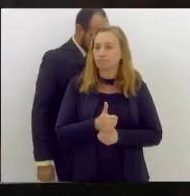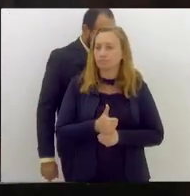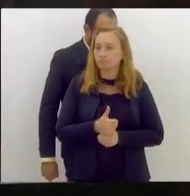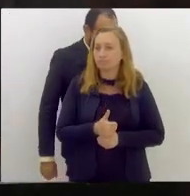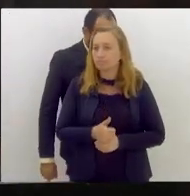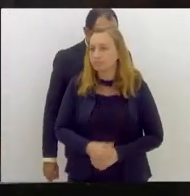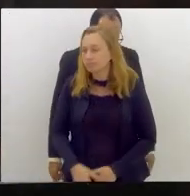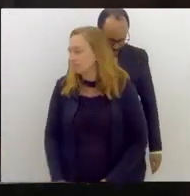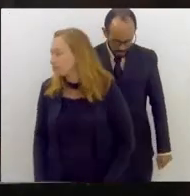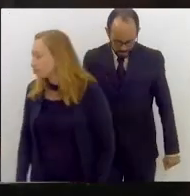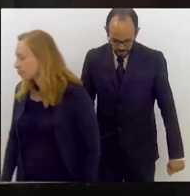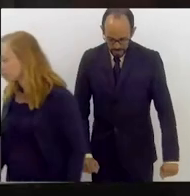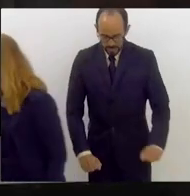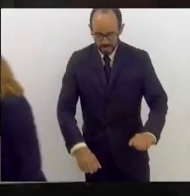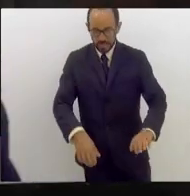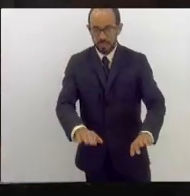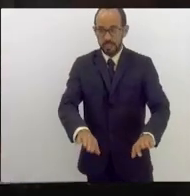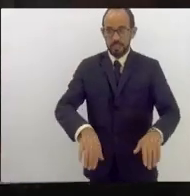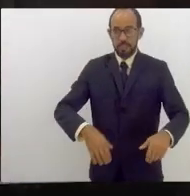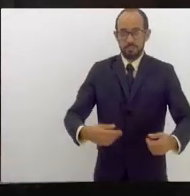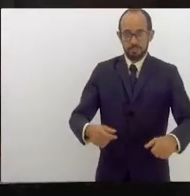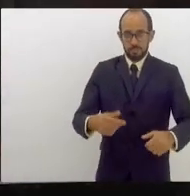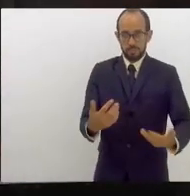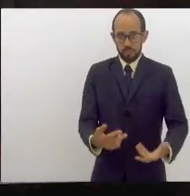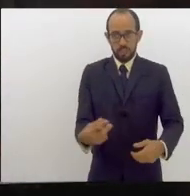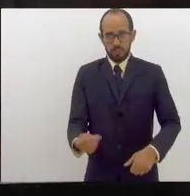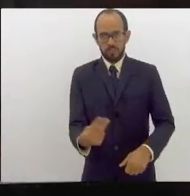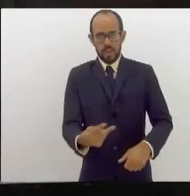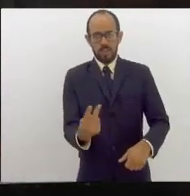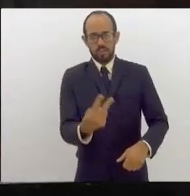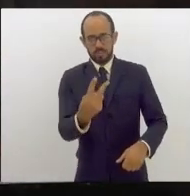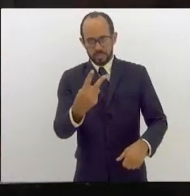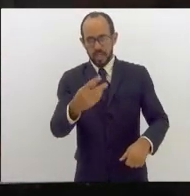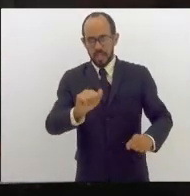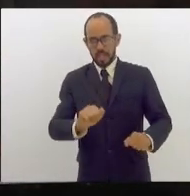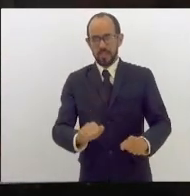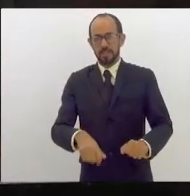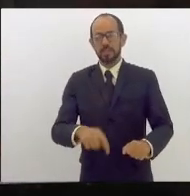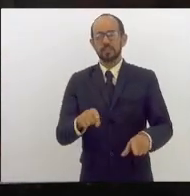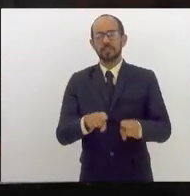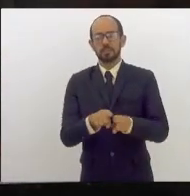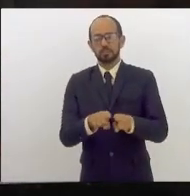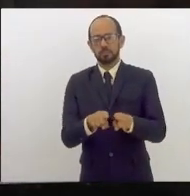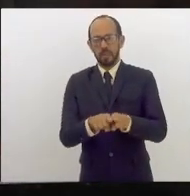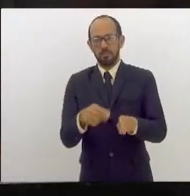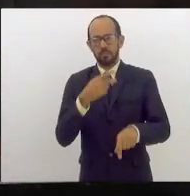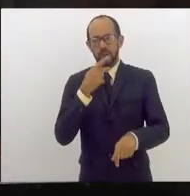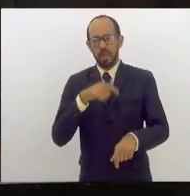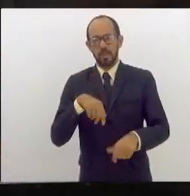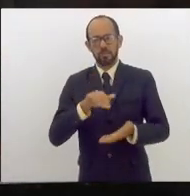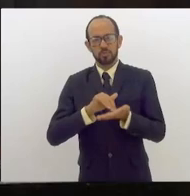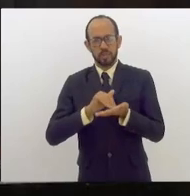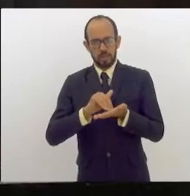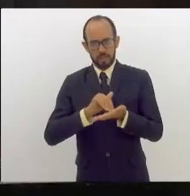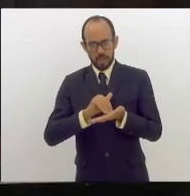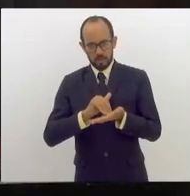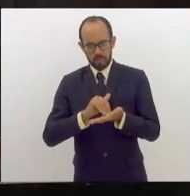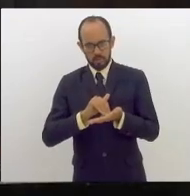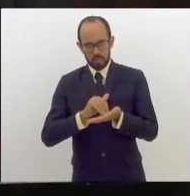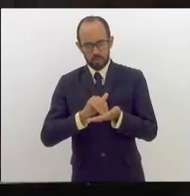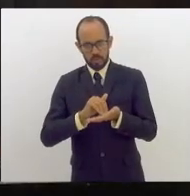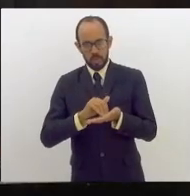eu quero valorizar este diálogo e citar O subsecretário Alan é como interlocutor e portanto eu não quero fazer pouco caso eu sou apenas